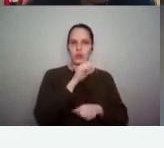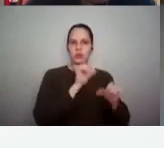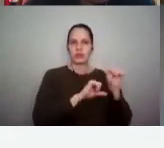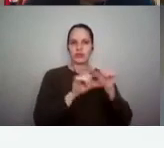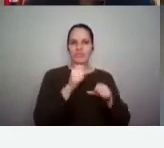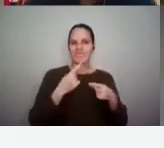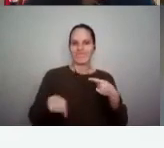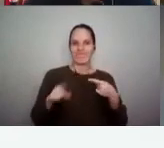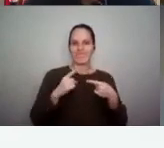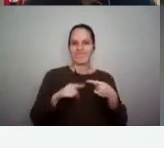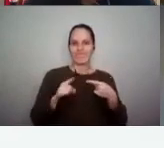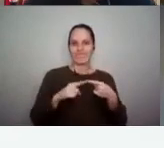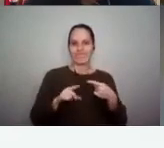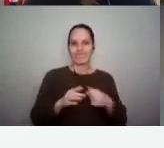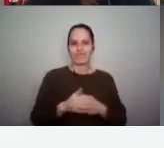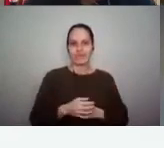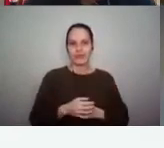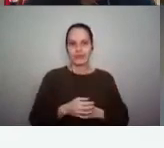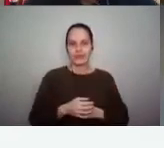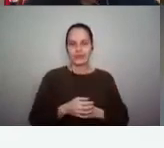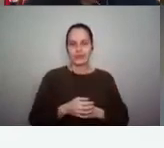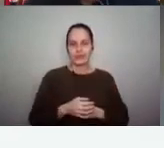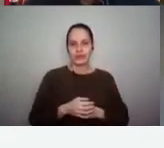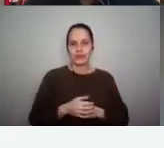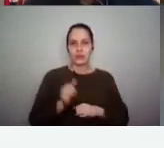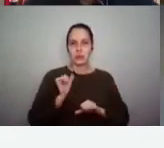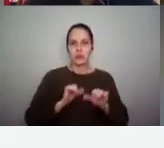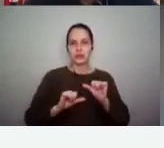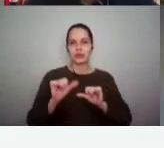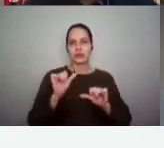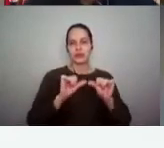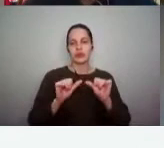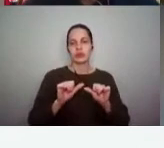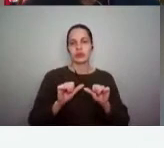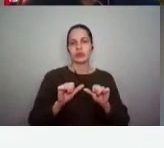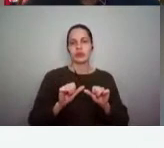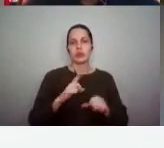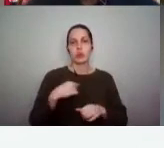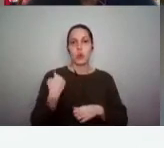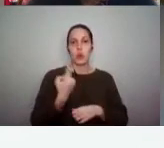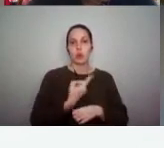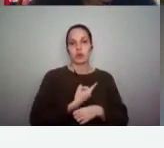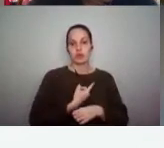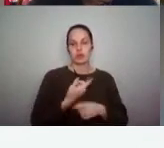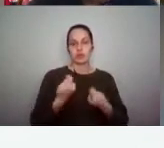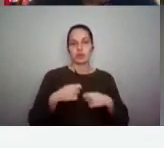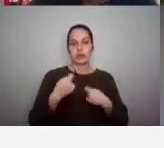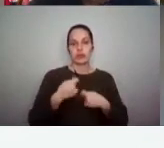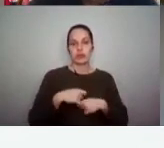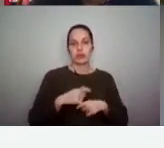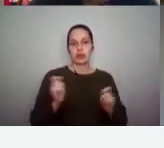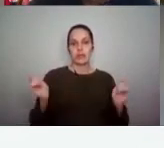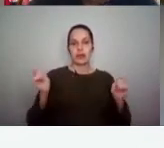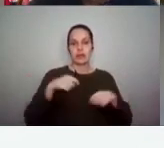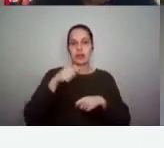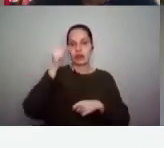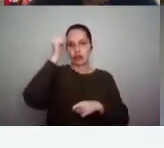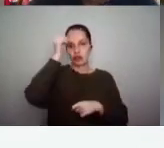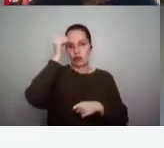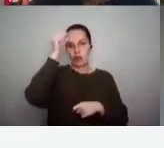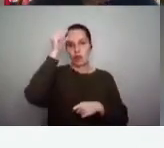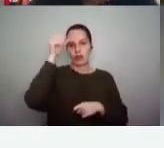Que exigem, né, de nós a capacidade cognitiva e emocional, digamos